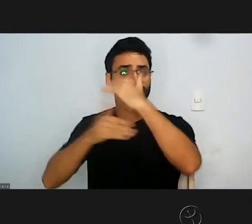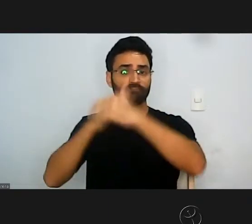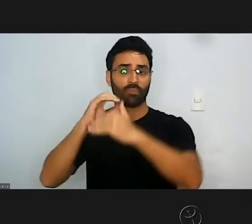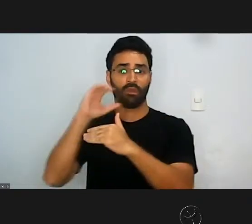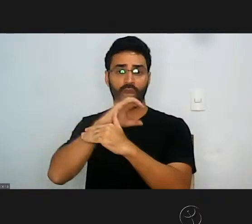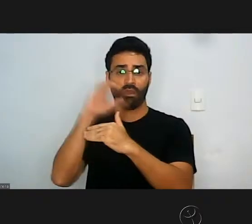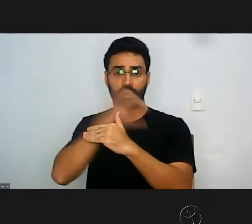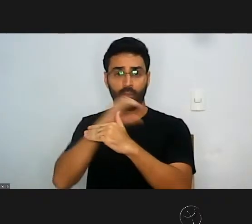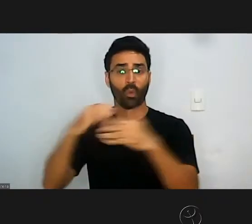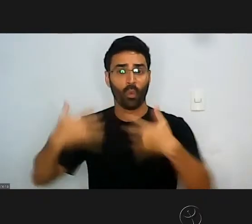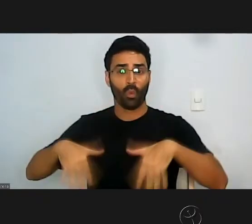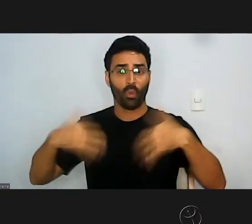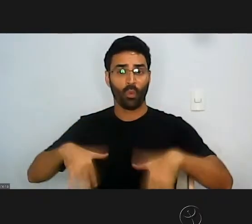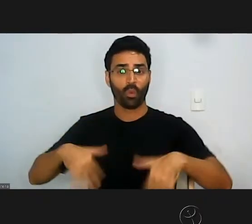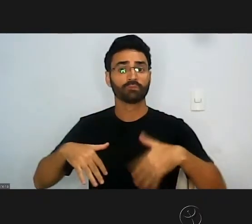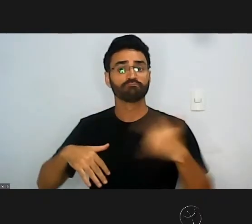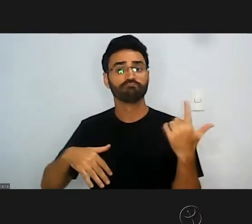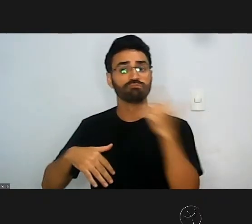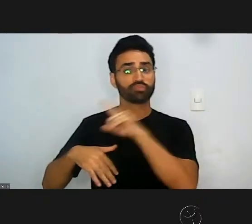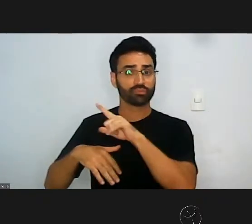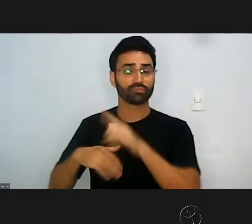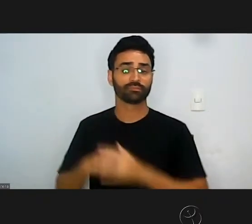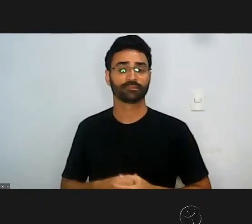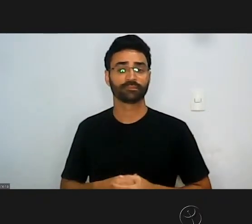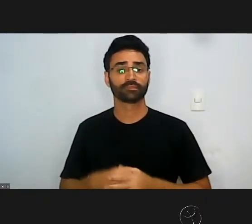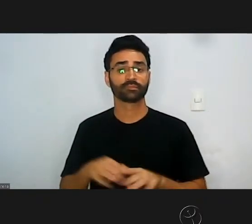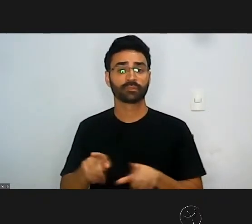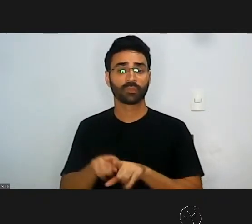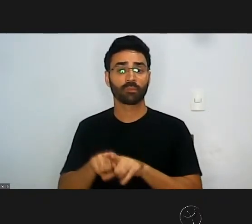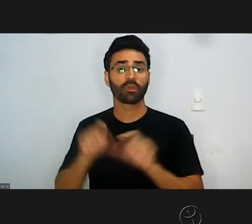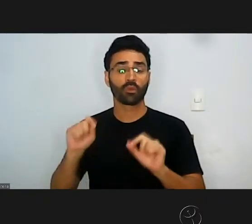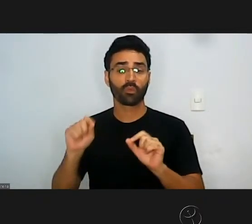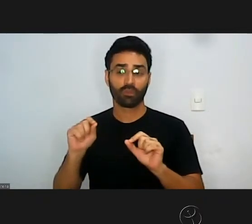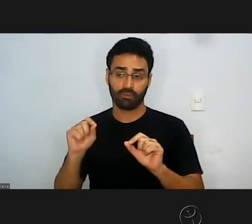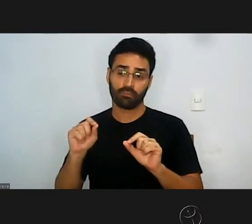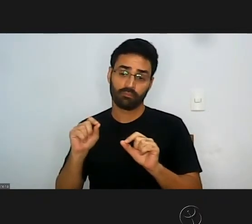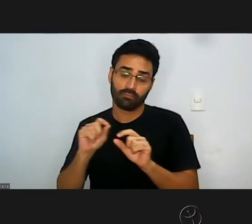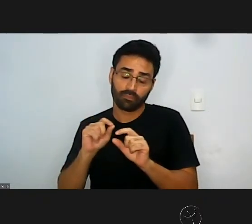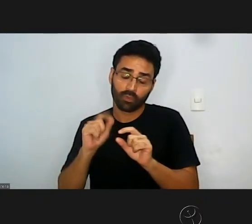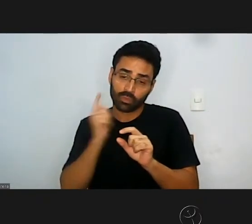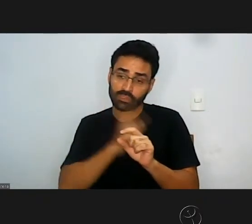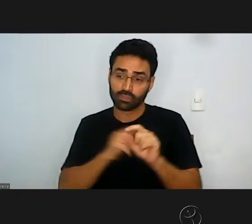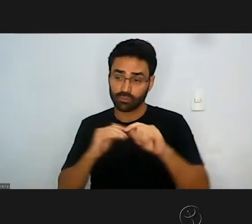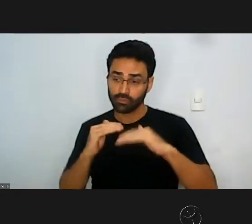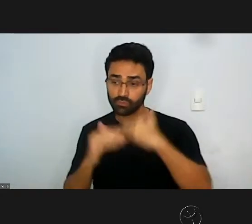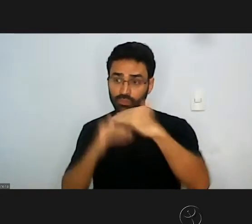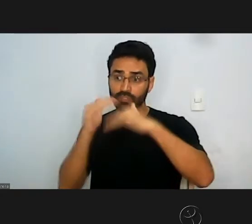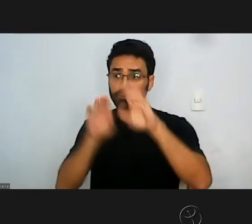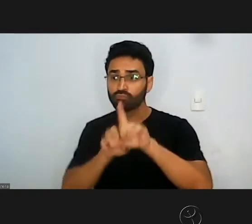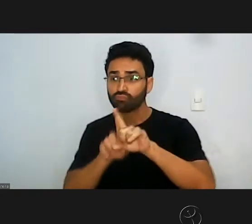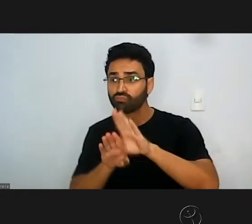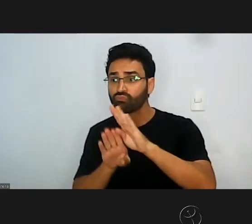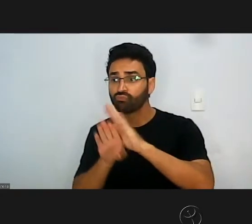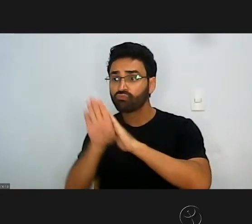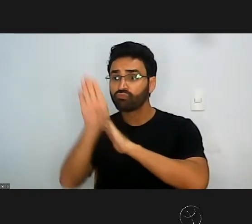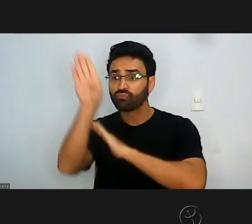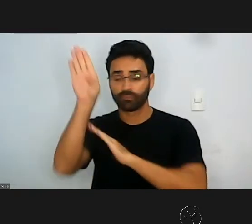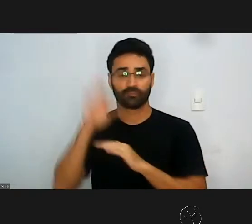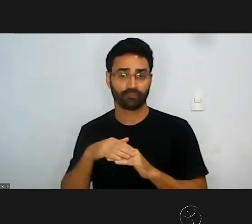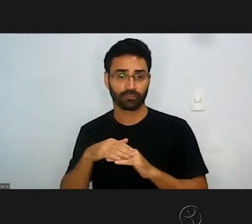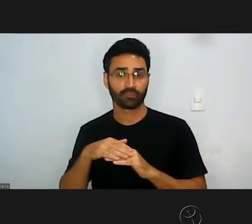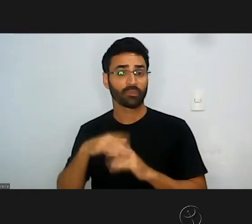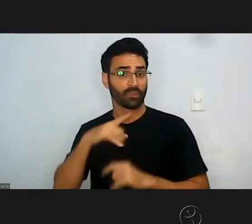alto e foi um crescimento igualitário. Salários por meio